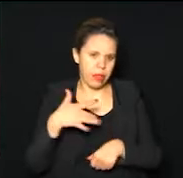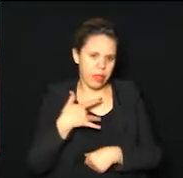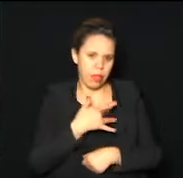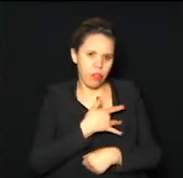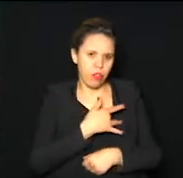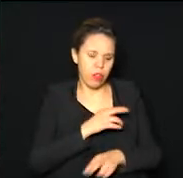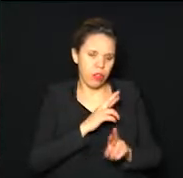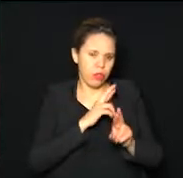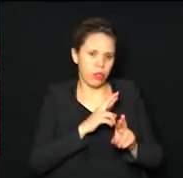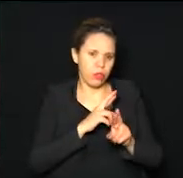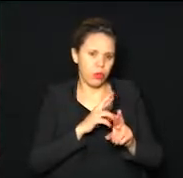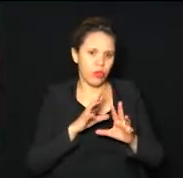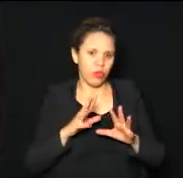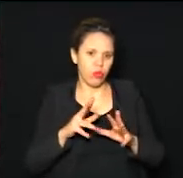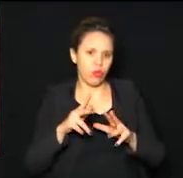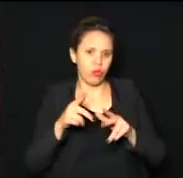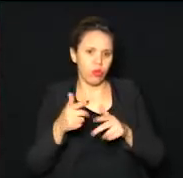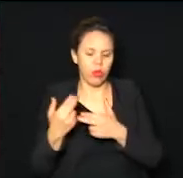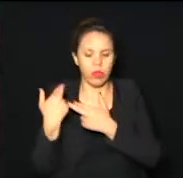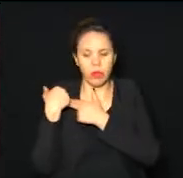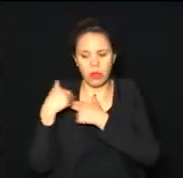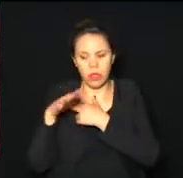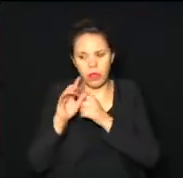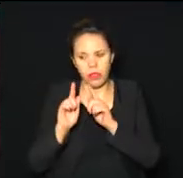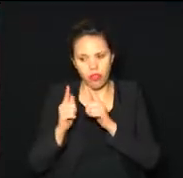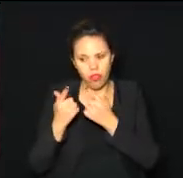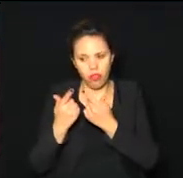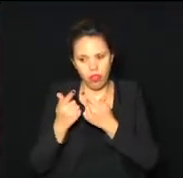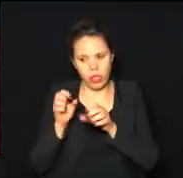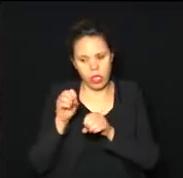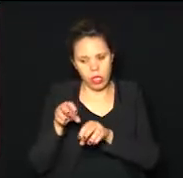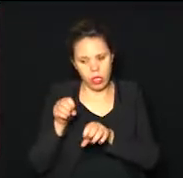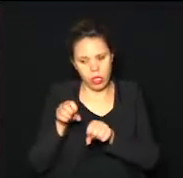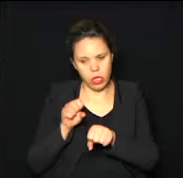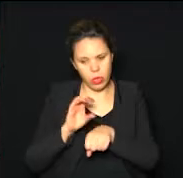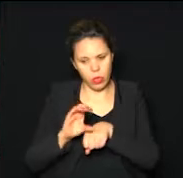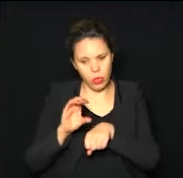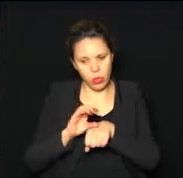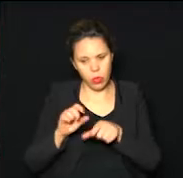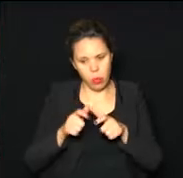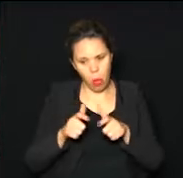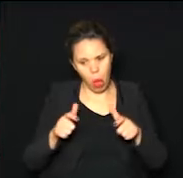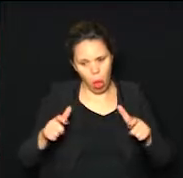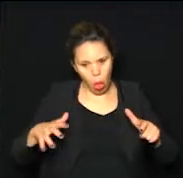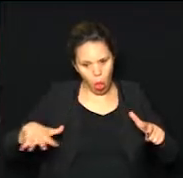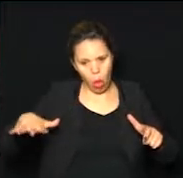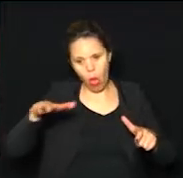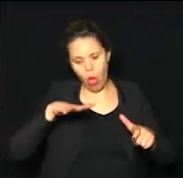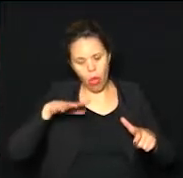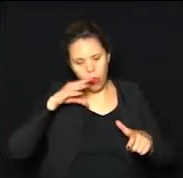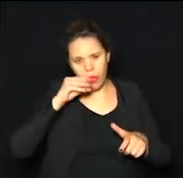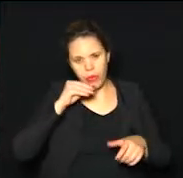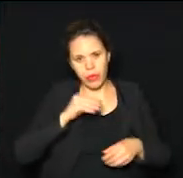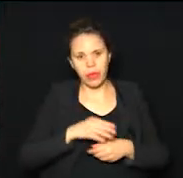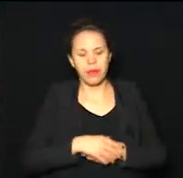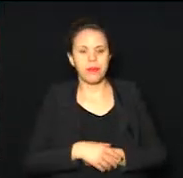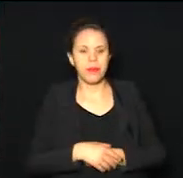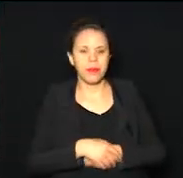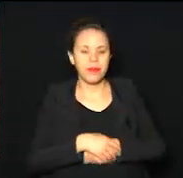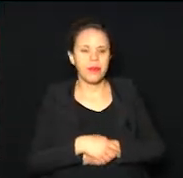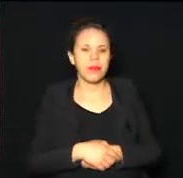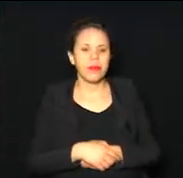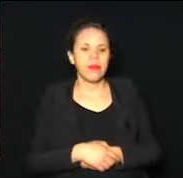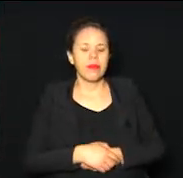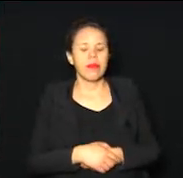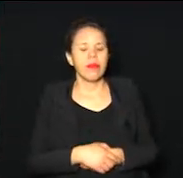que os gestores tenham providenciado essa formação em massa dos nossos trabalhadores, né? Tem